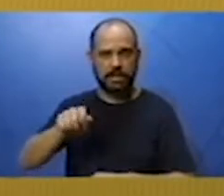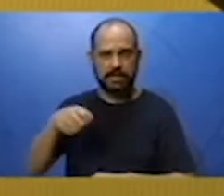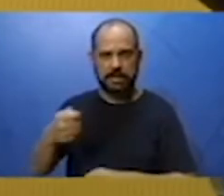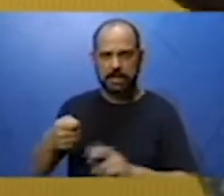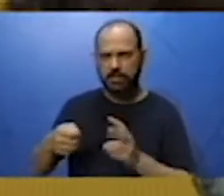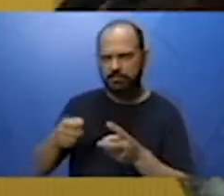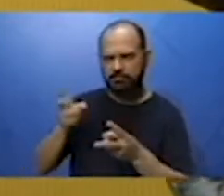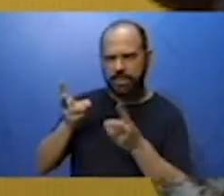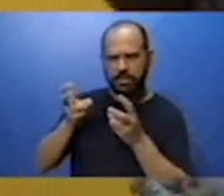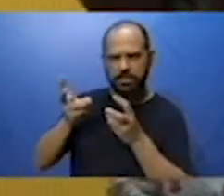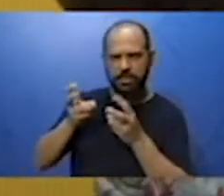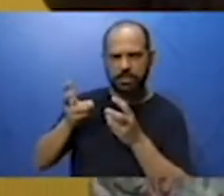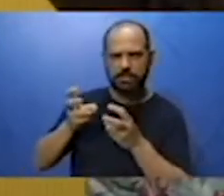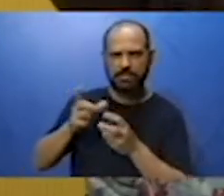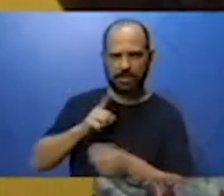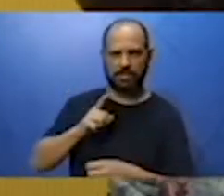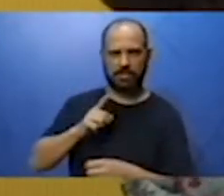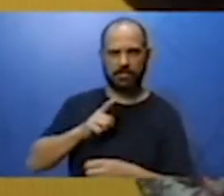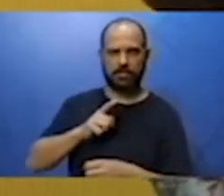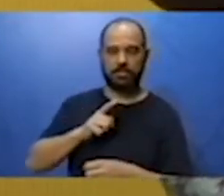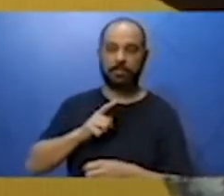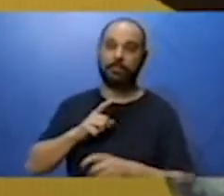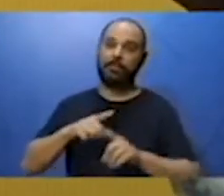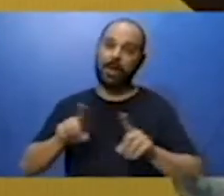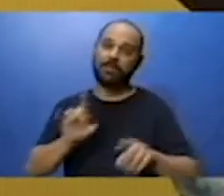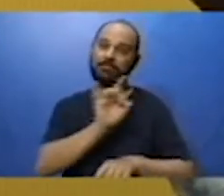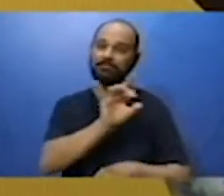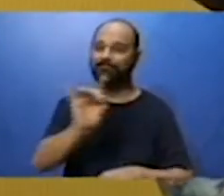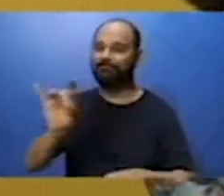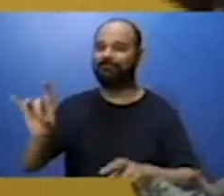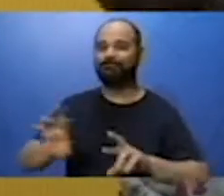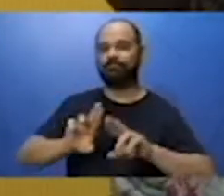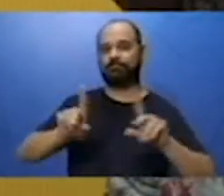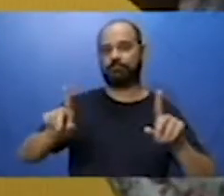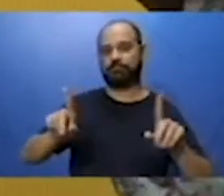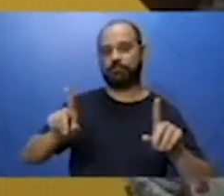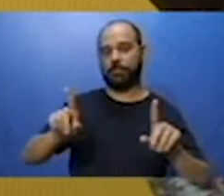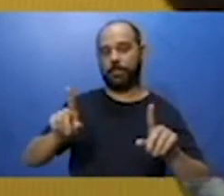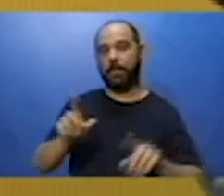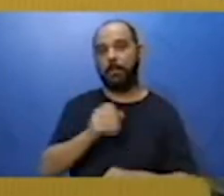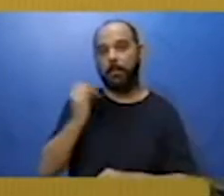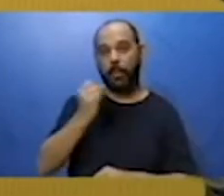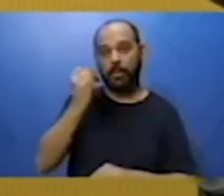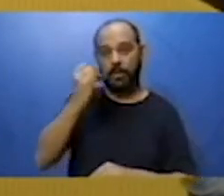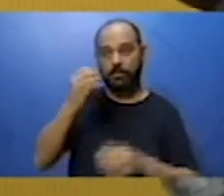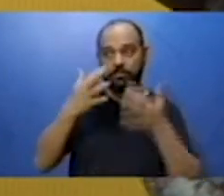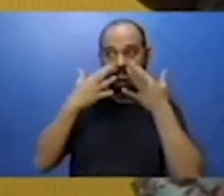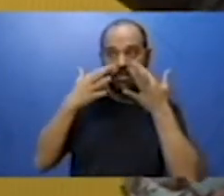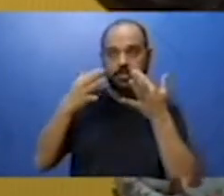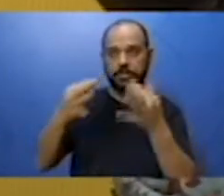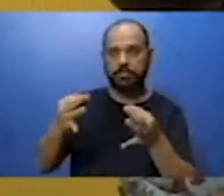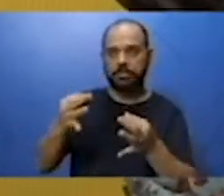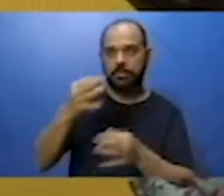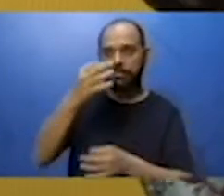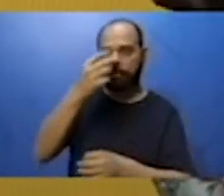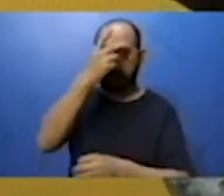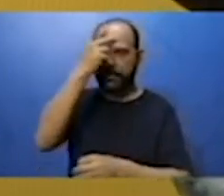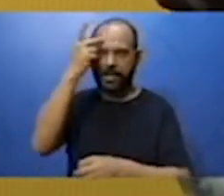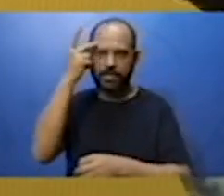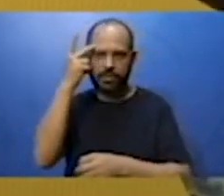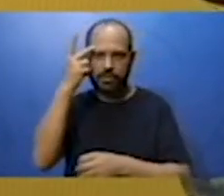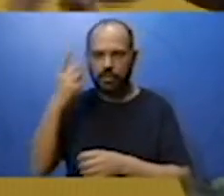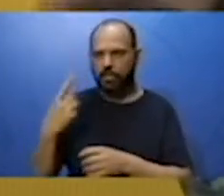Mas cada pessoa vai dar o sinal de uma forma diferente. Então, é muito importante que a gente se atente quando alguma pessoa próxima de